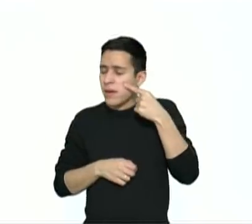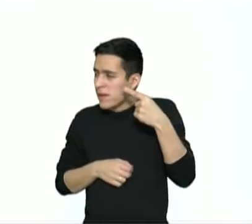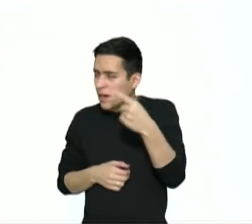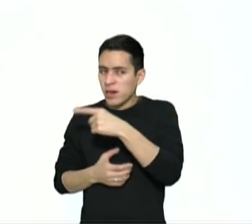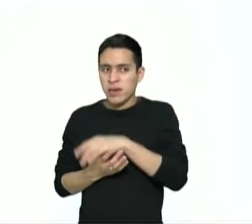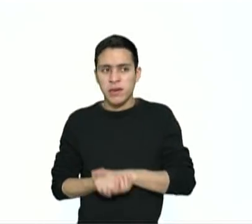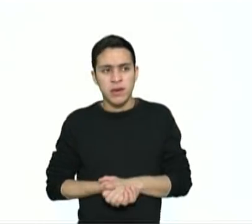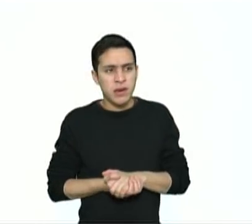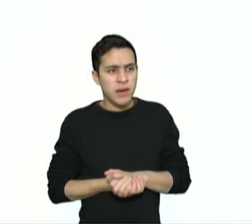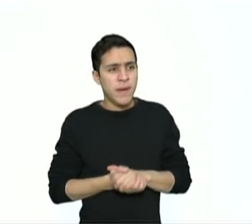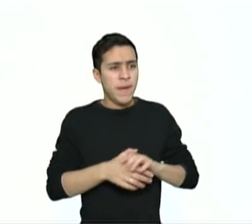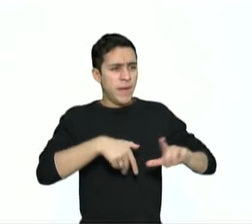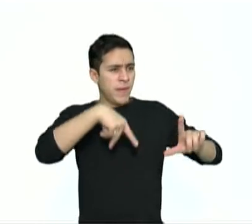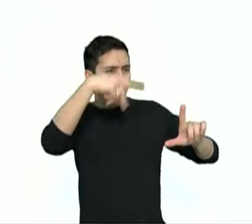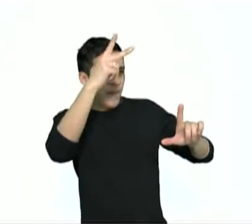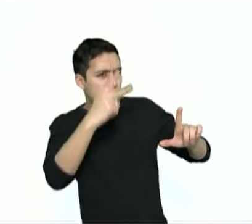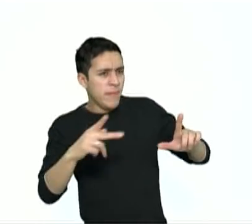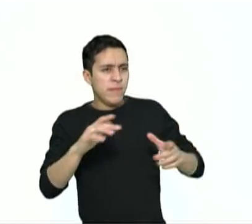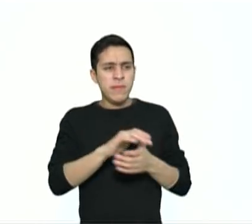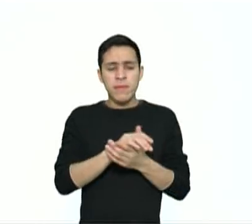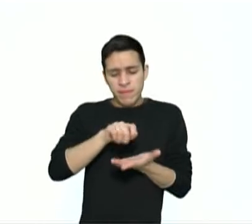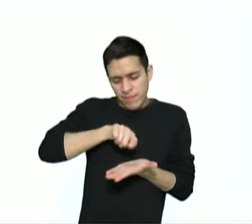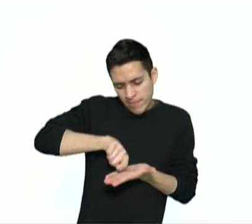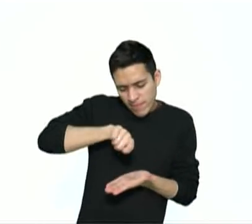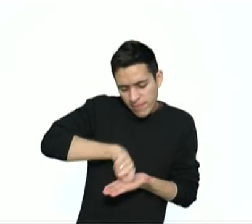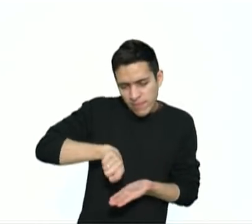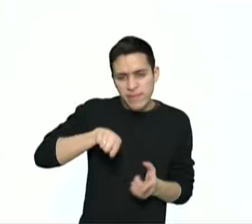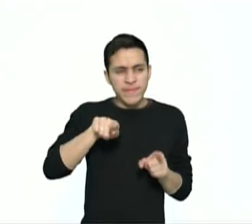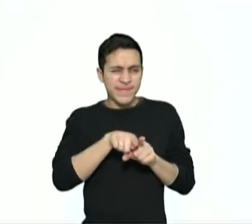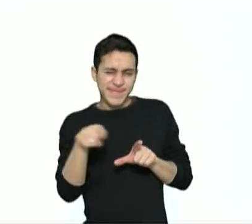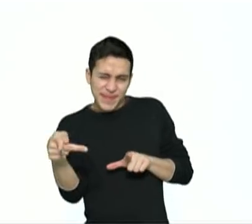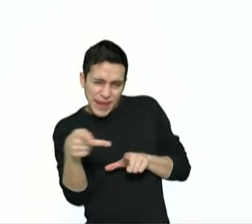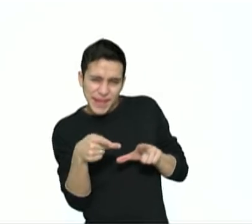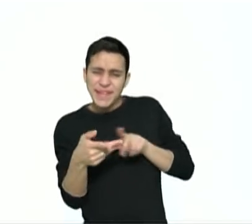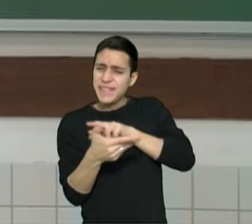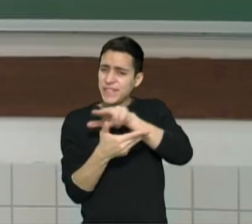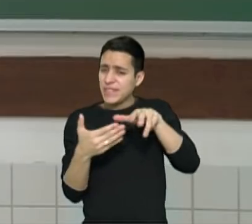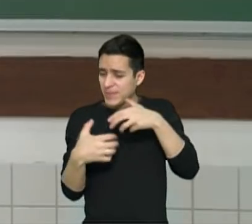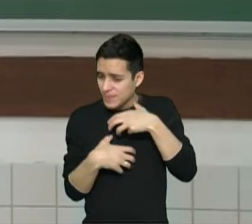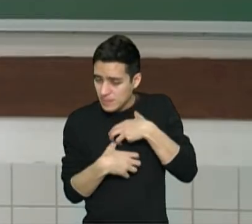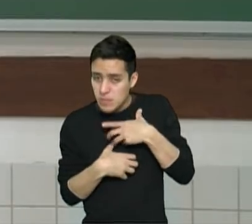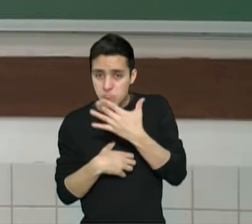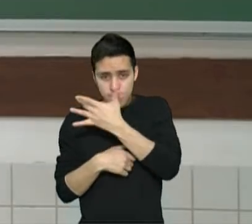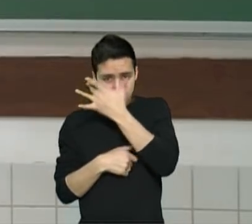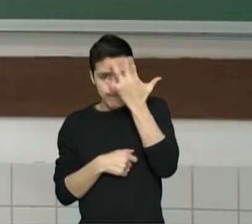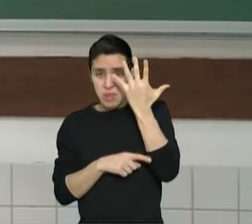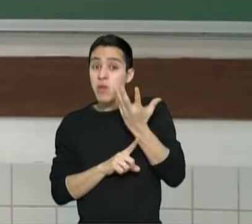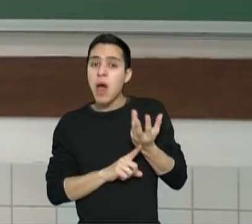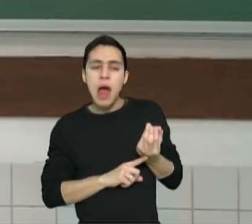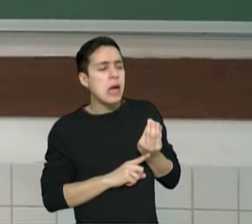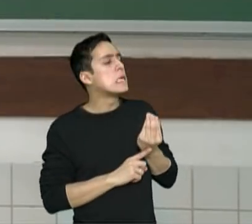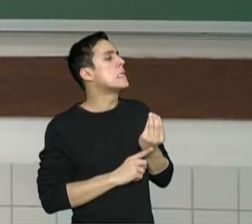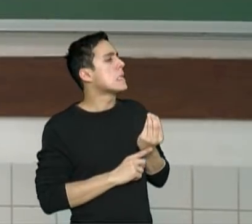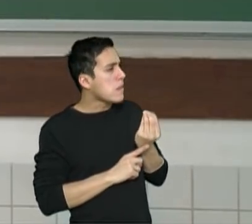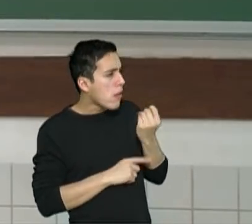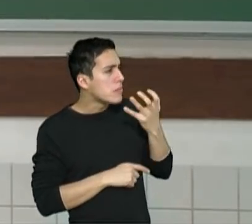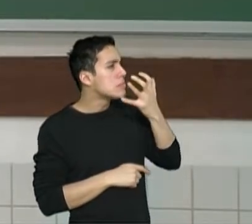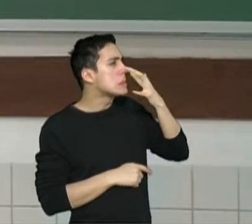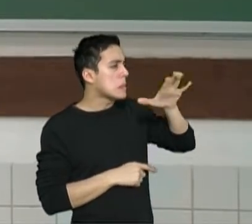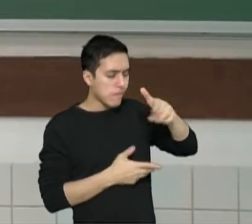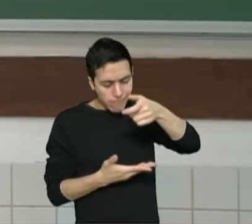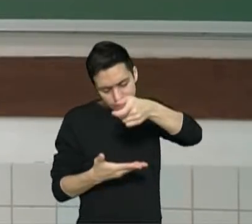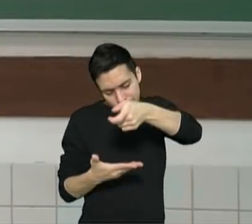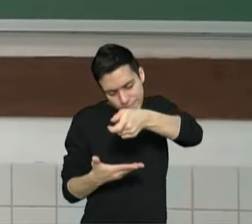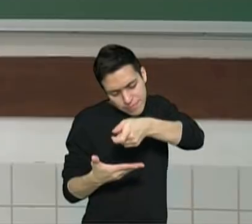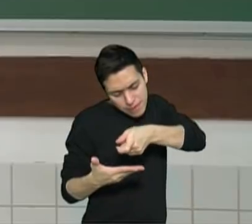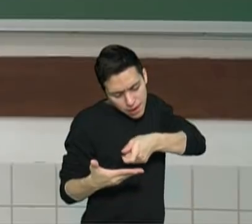Gravuras, tapeçarias, pinturas, escritos, desenhos, né? Então, através de textos também, contando como era,